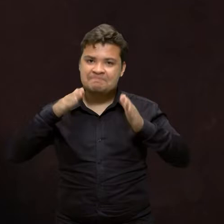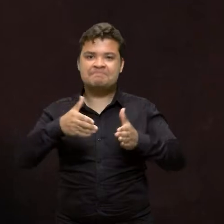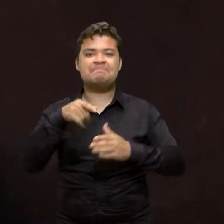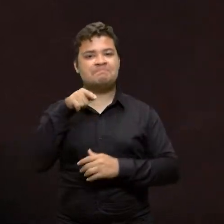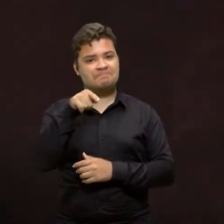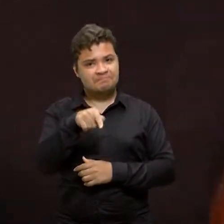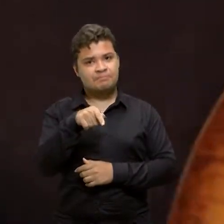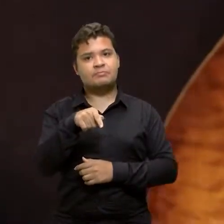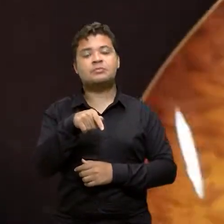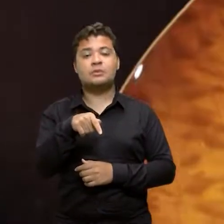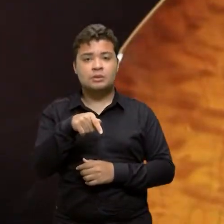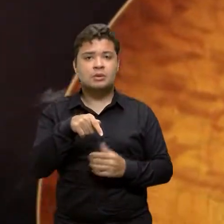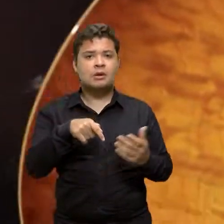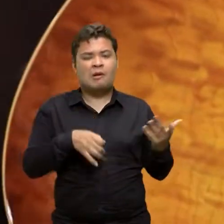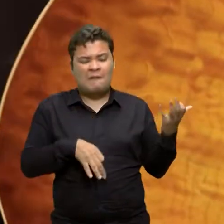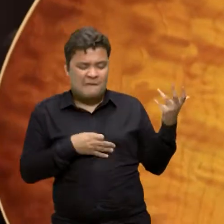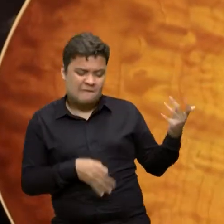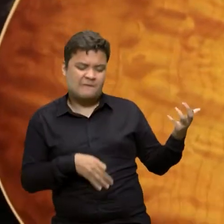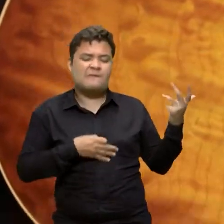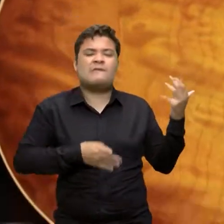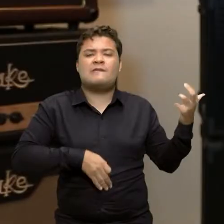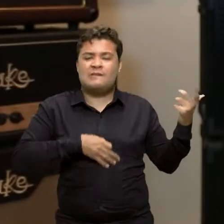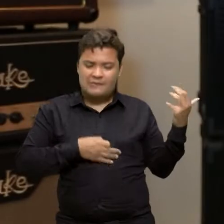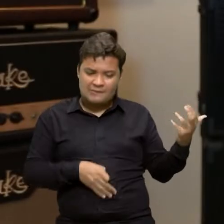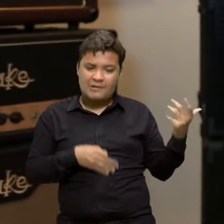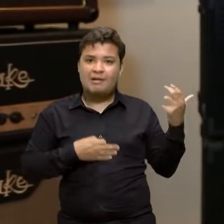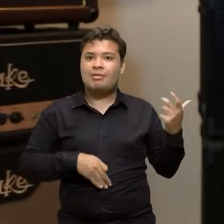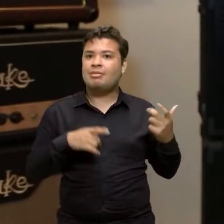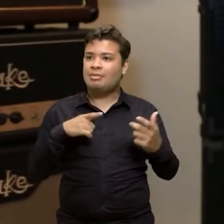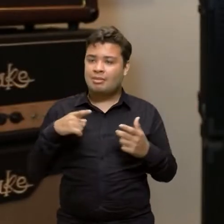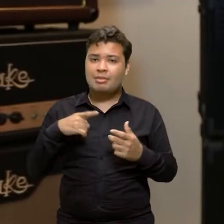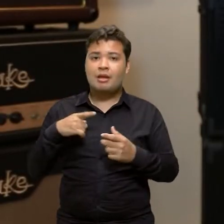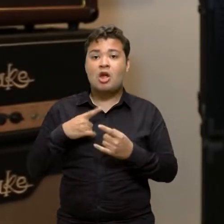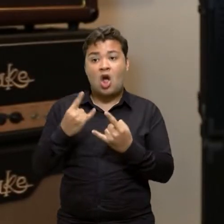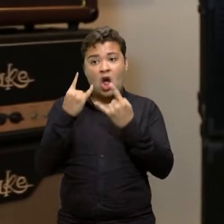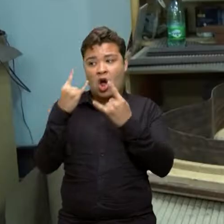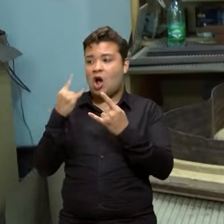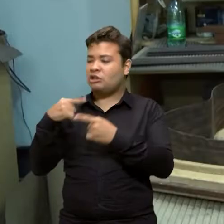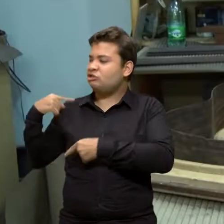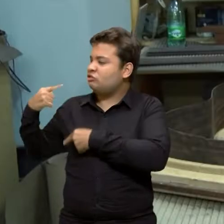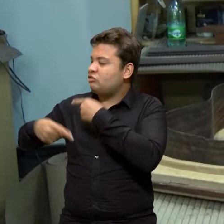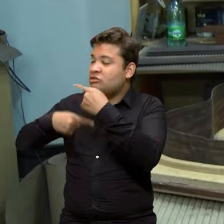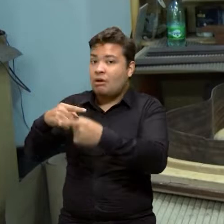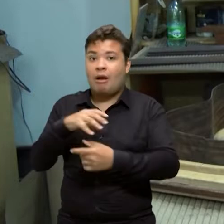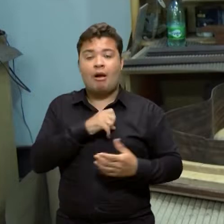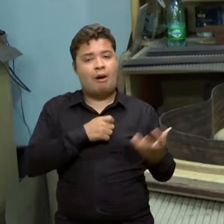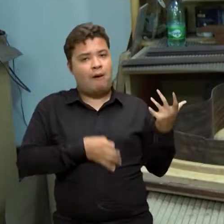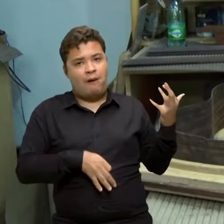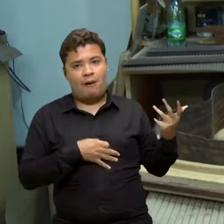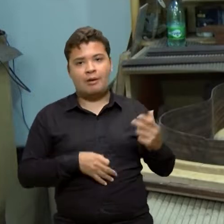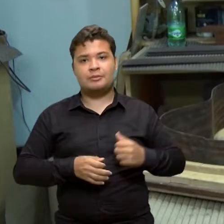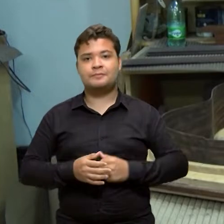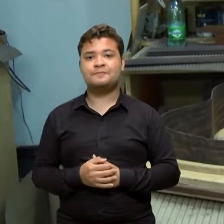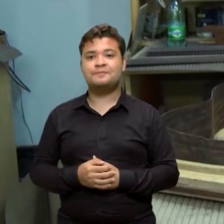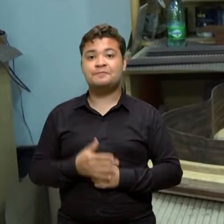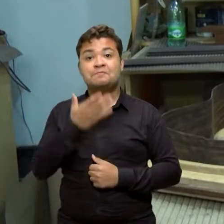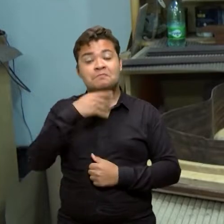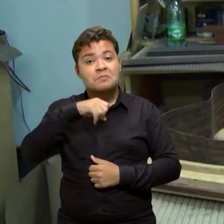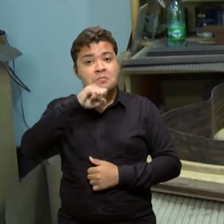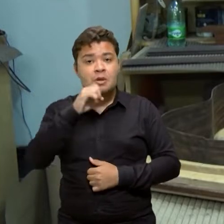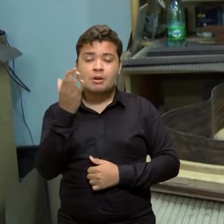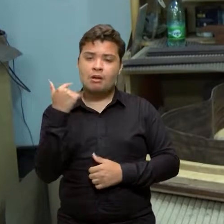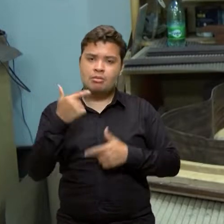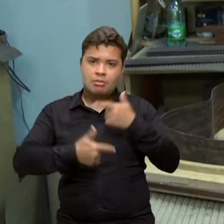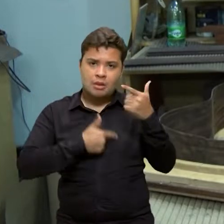né, a esse instrumento maravilhoso aí que encanta tantas gerações aí do rock. Meu pai trabalhava com madeira, né, e um dia ele